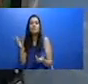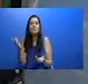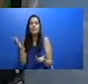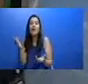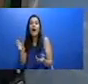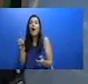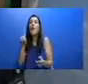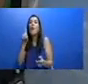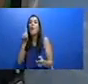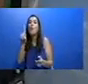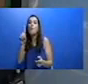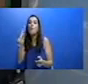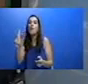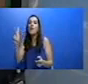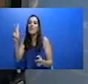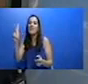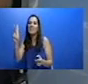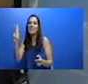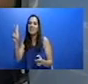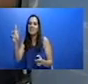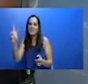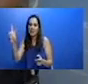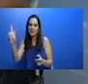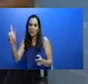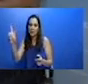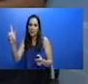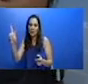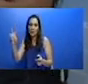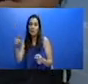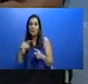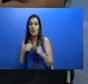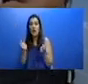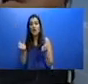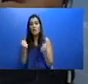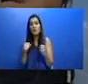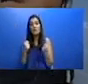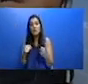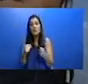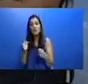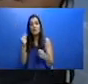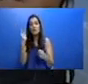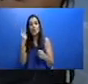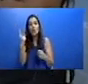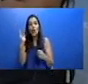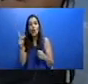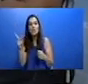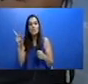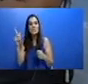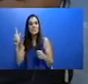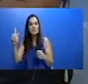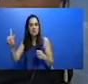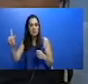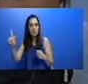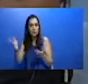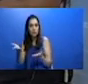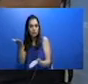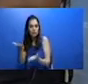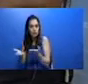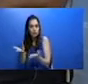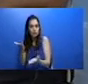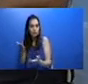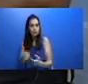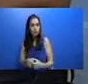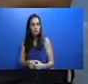para formar 2 quilos, quantos pacotinhos será que eu vou precisar? Né? Contando de 500 em 500. Olha, 500